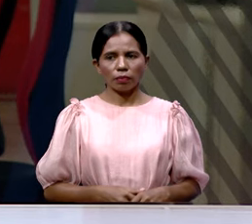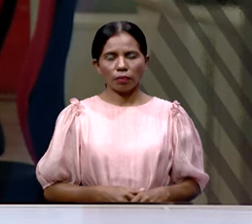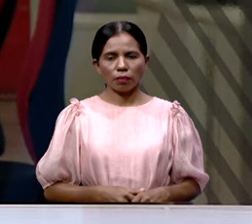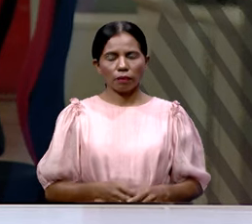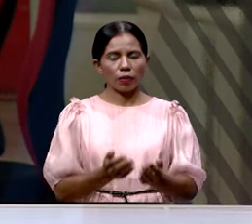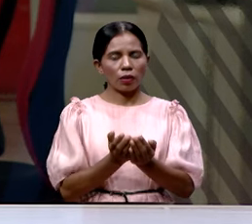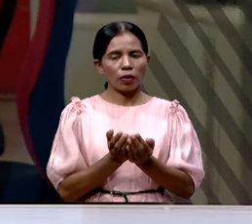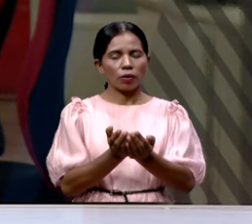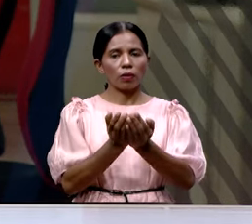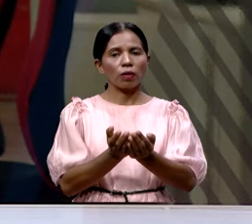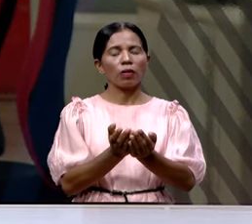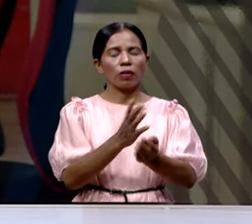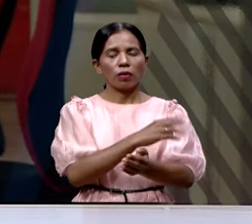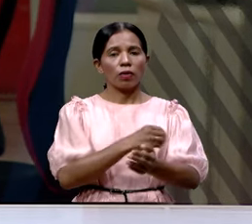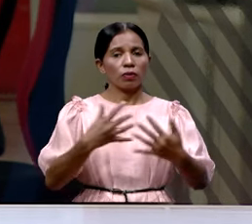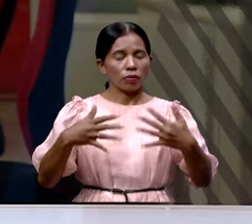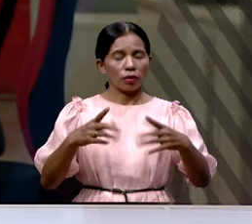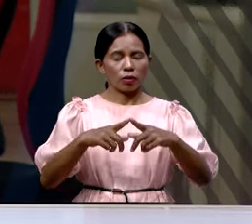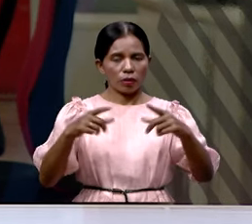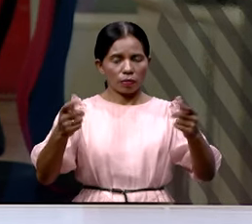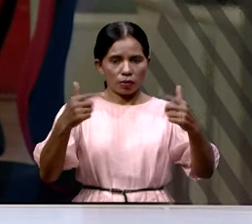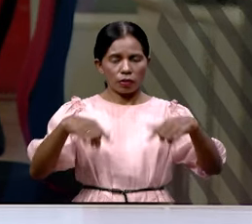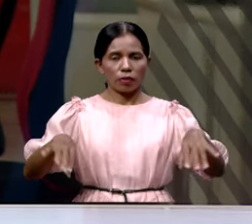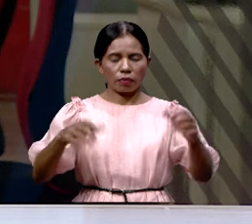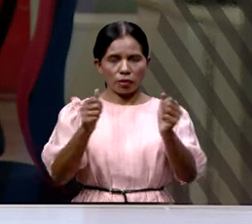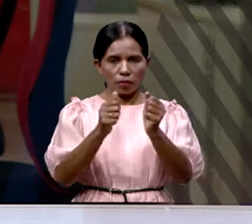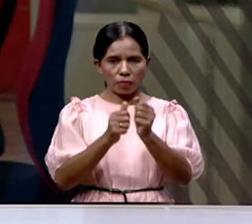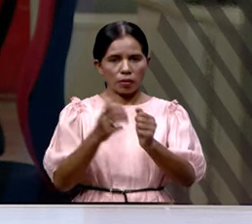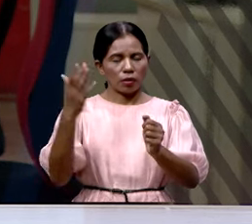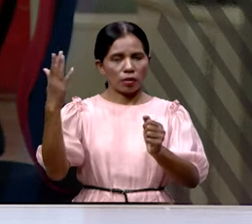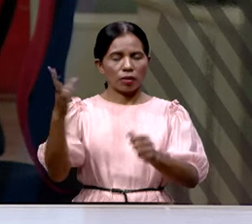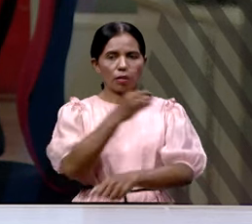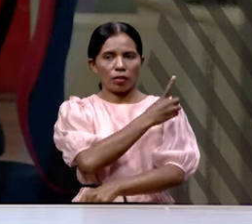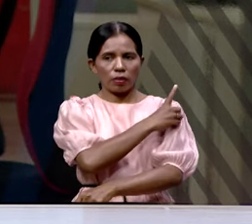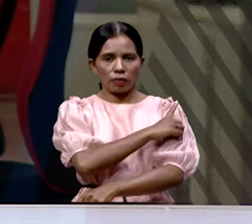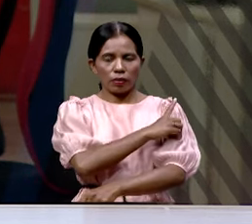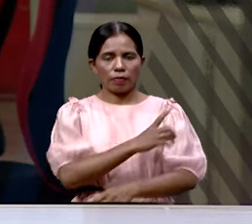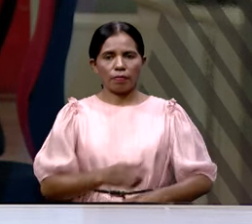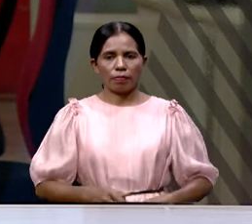RAU Fundo Japonês visita Timor-Leste, rodeamento em cooperação e a área de defesa.